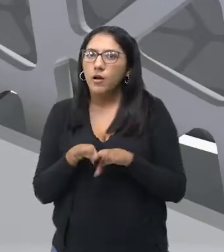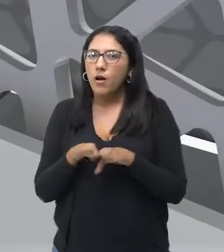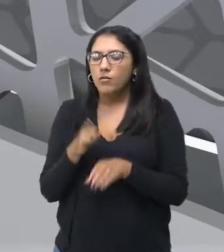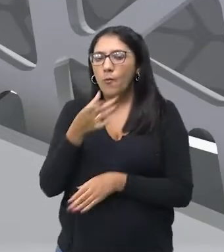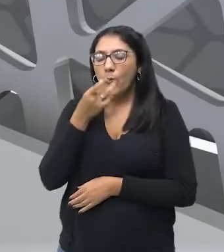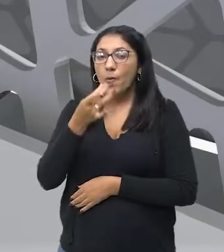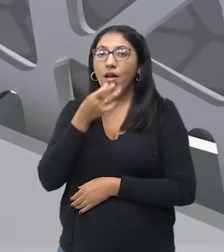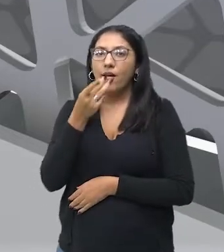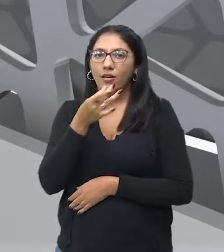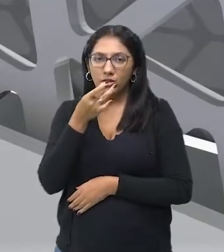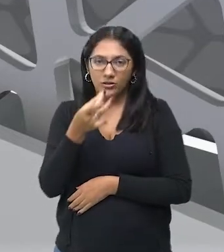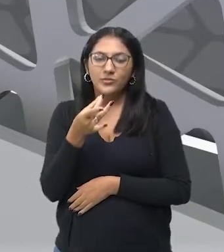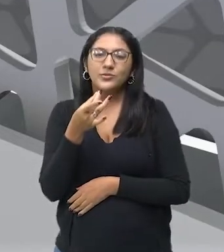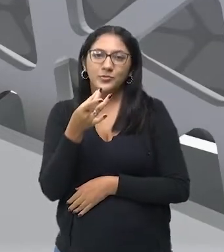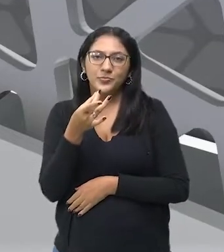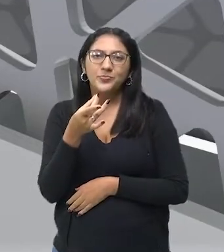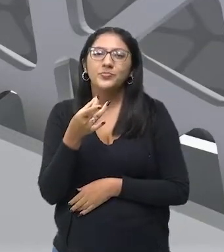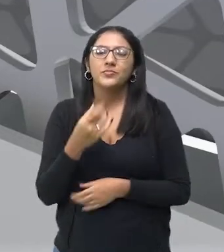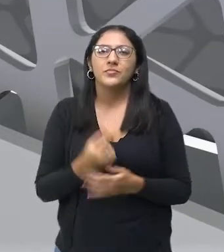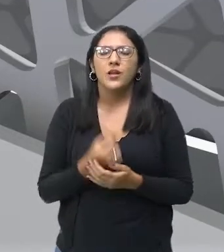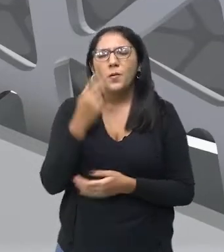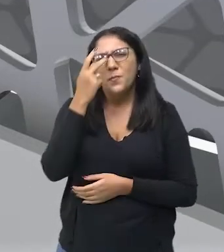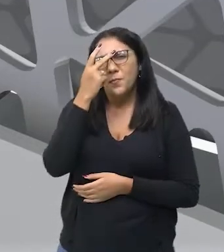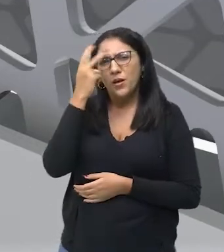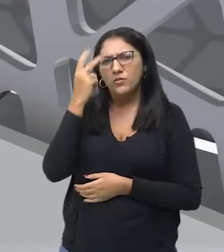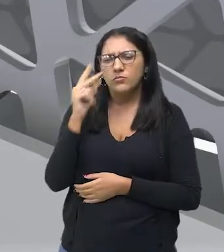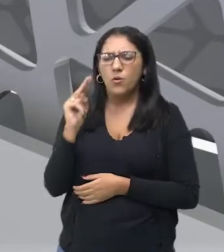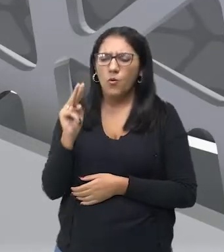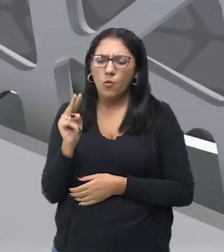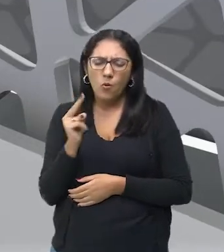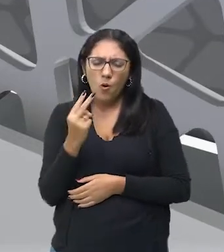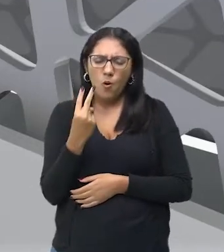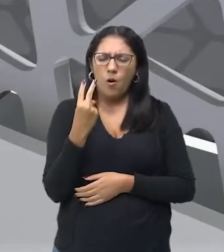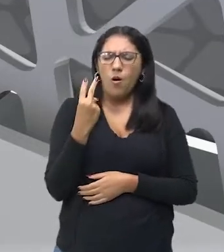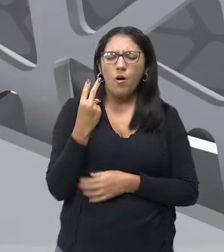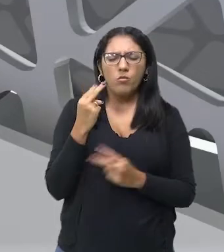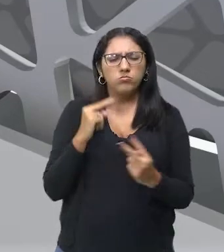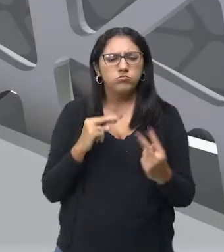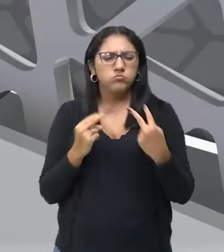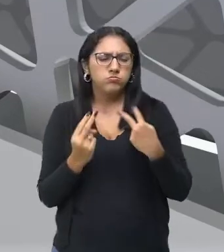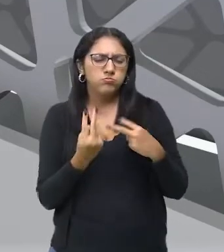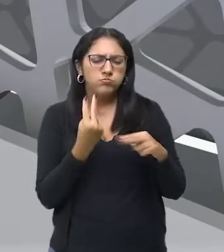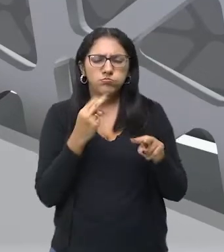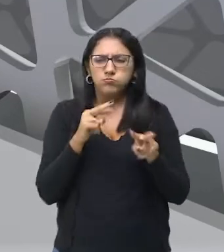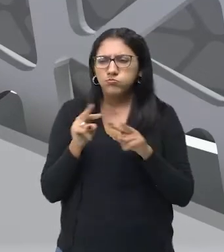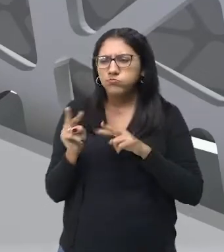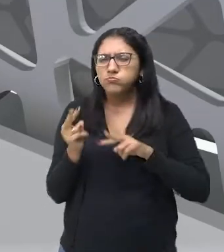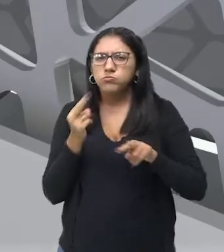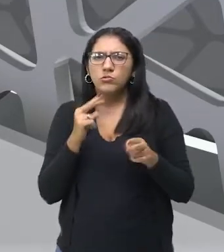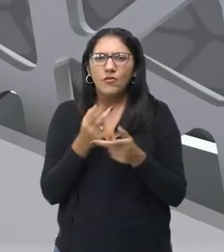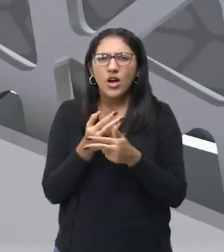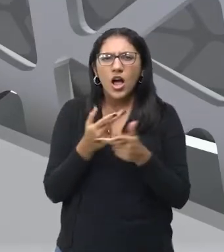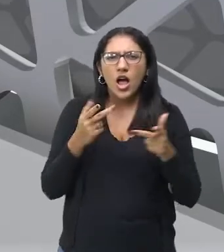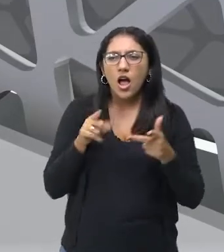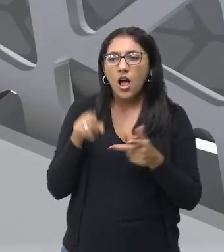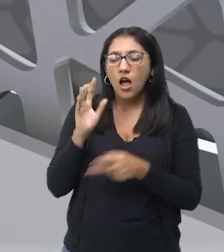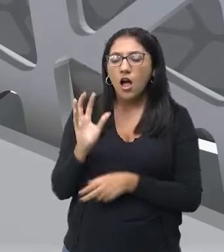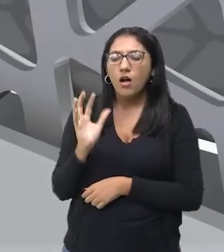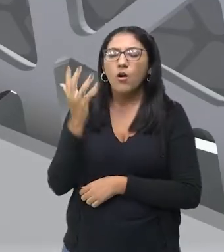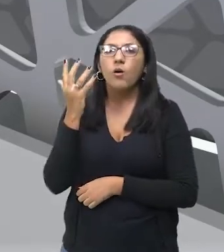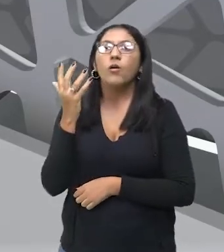opiniões são emitidas? As pessoas observam aquele fato que aconteceu e aí, a partir daquele